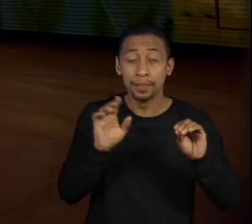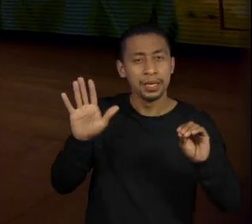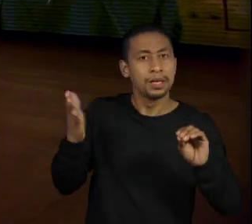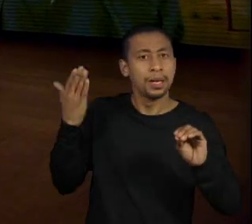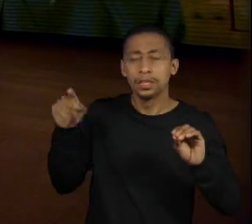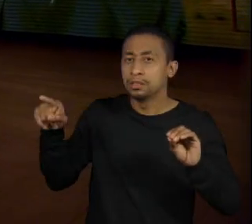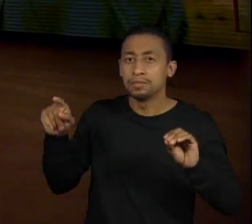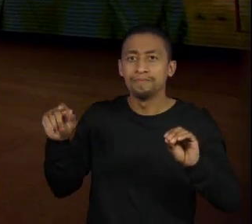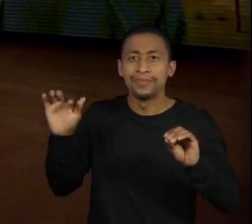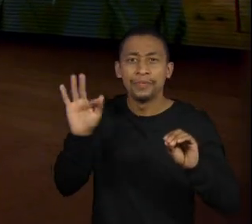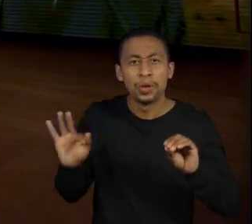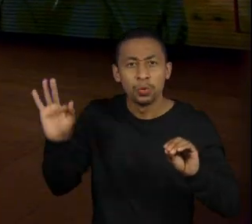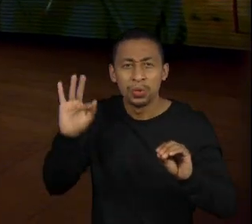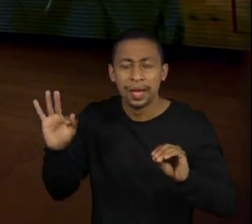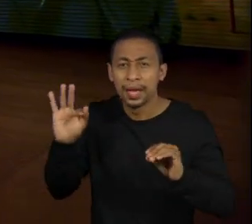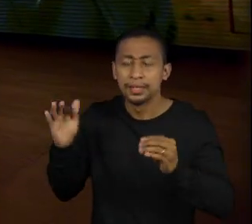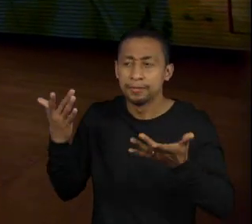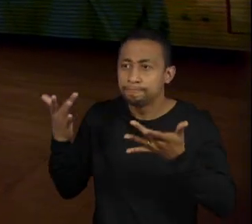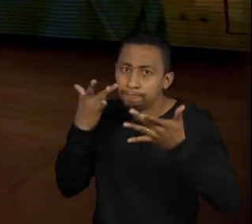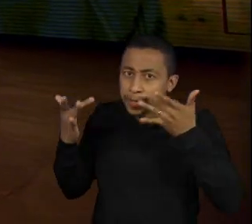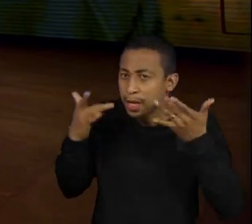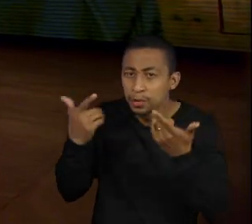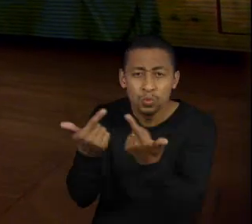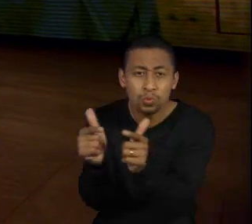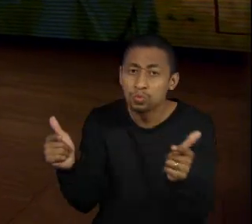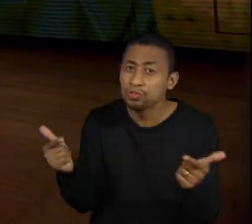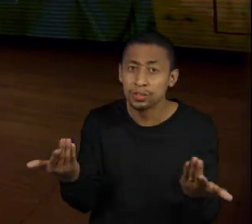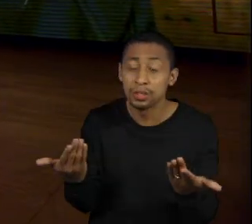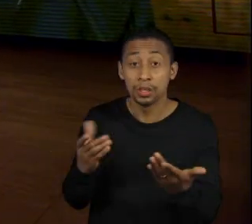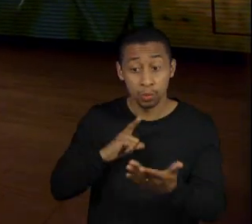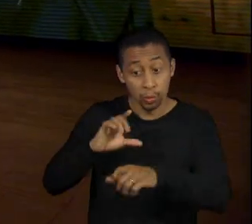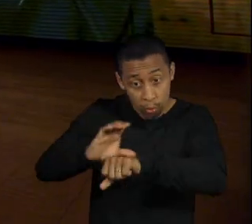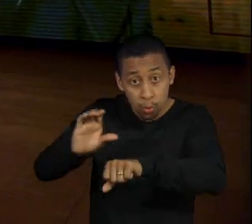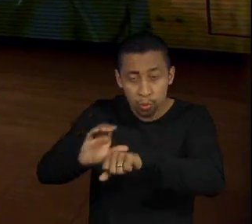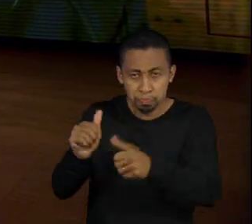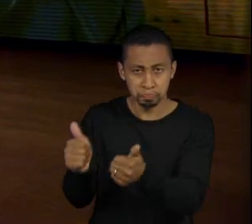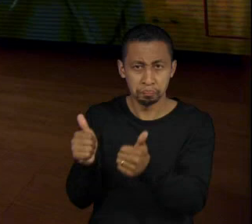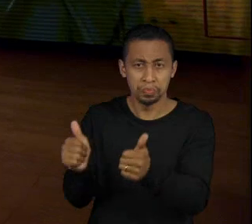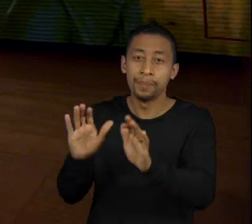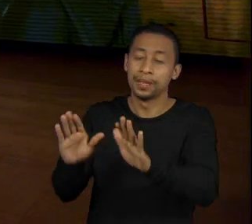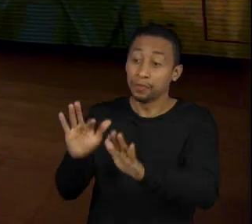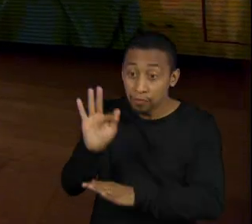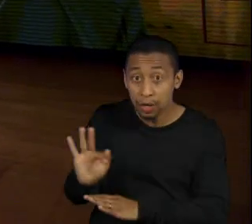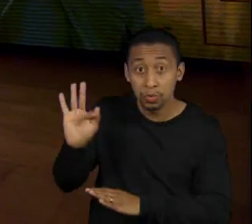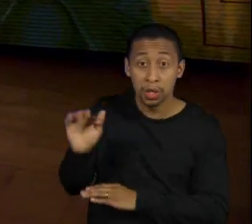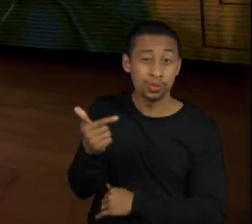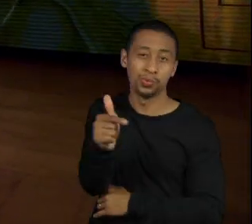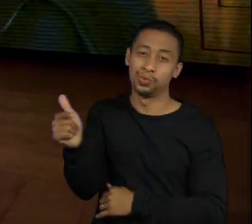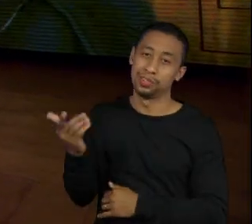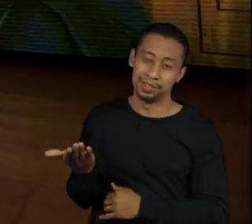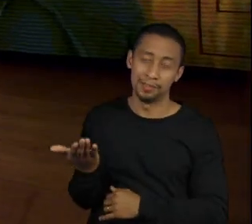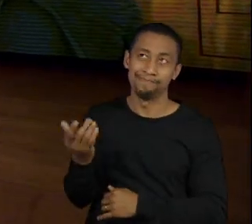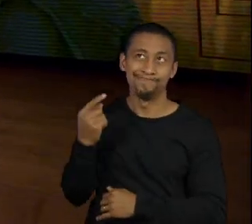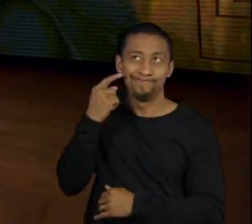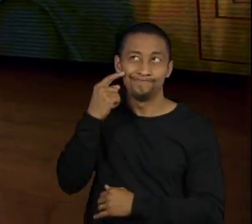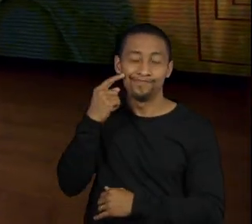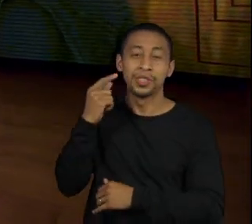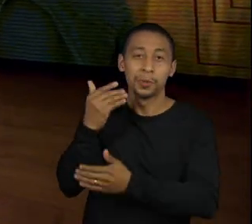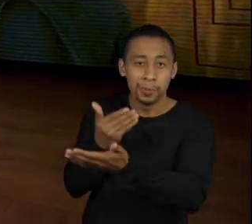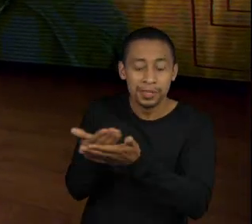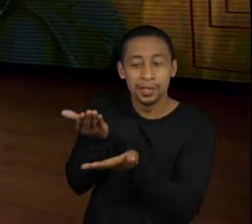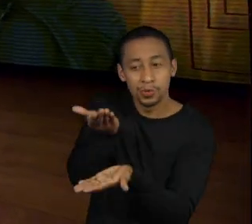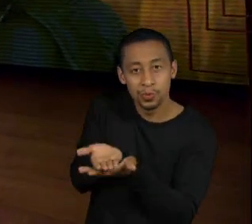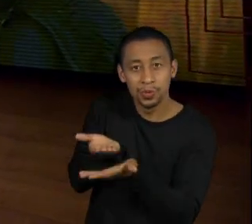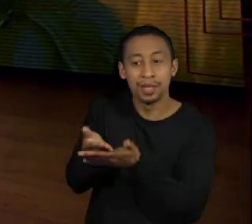artes cênicas. Tinham cursos muito bons, mas não tinha uma faculdade. Então, para mim, não era nenhuma opção. Assim, eu lembro que eu comecei a fazer